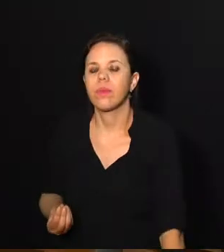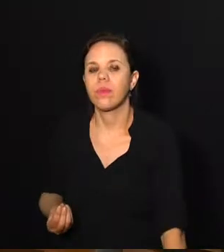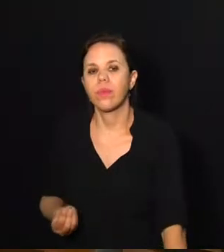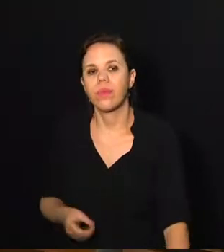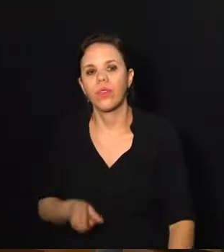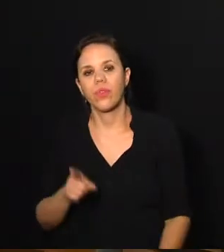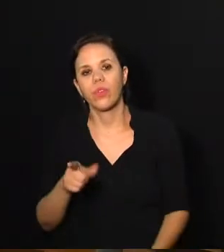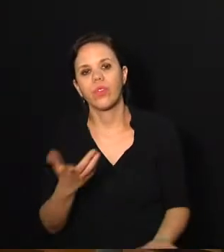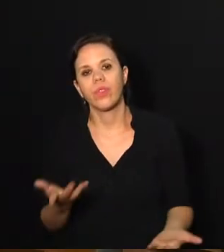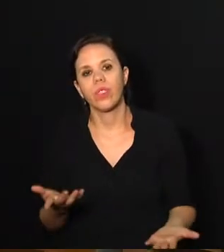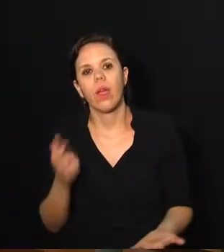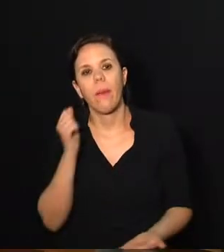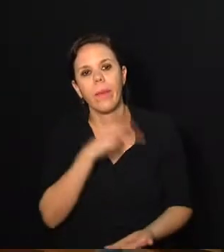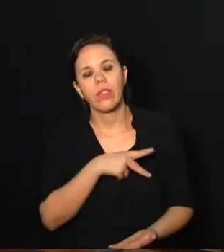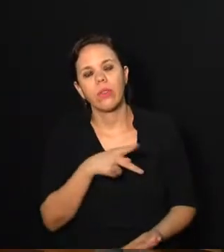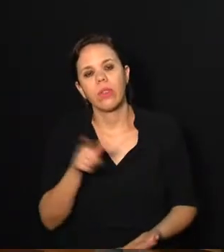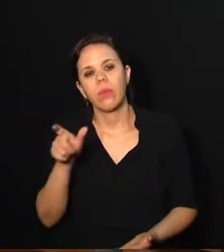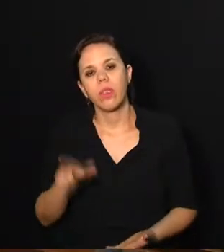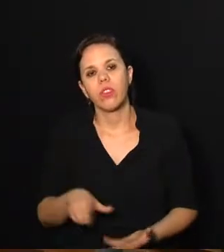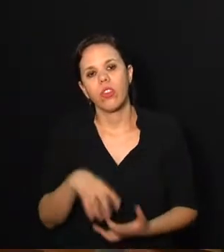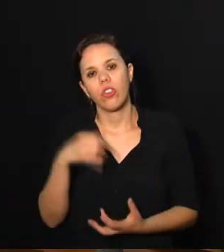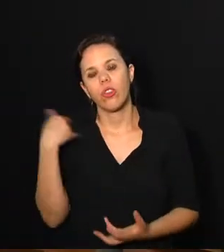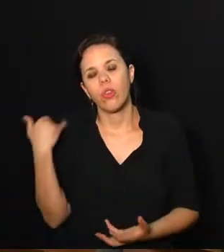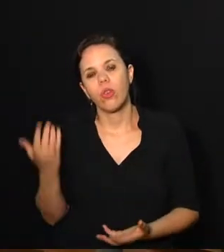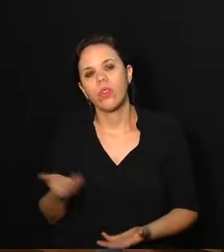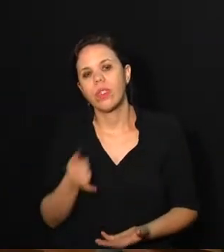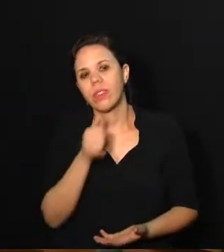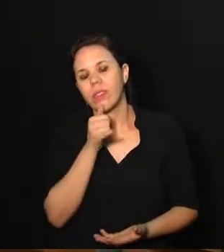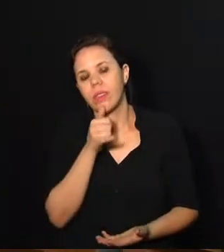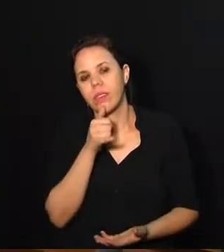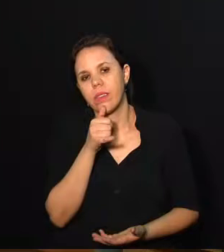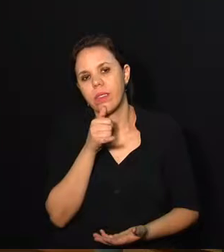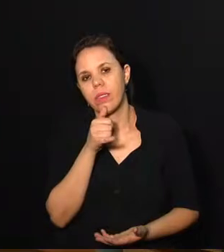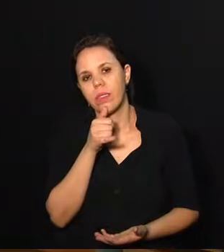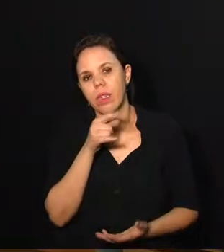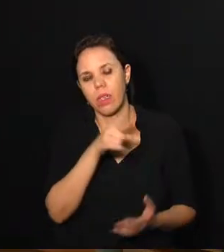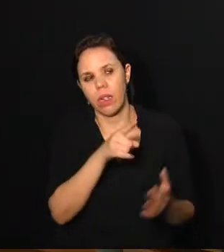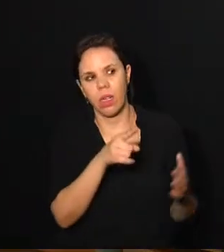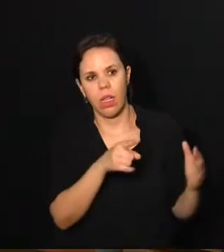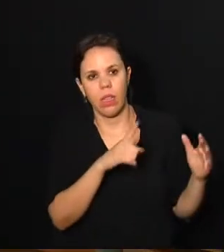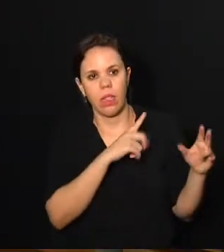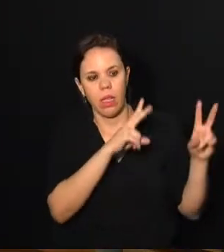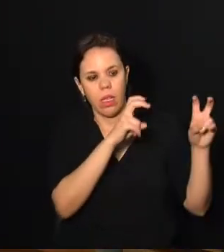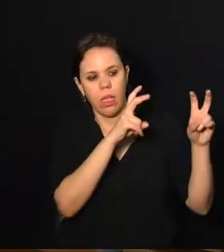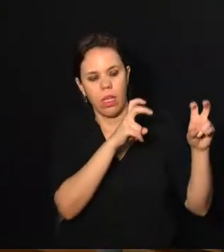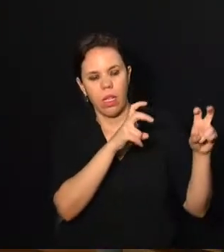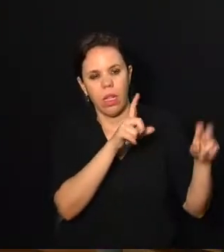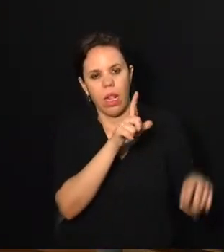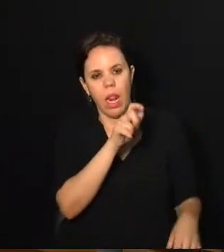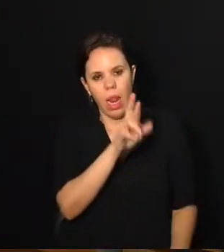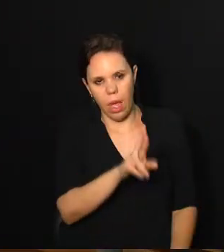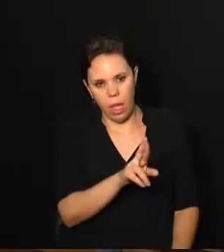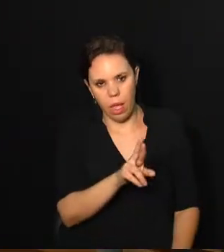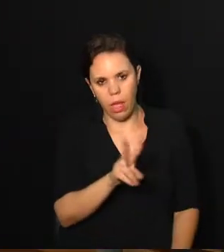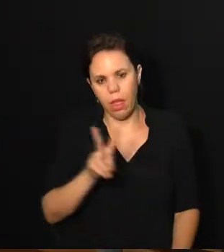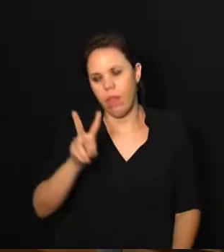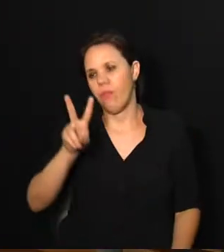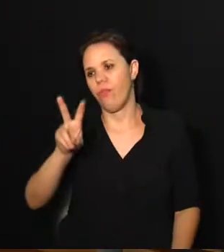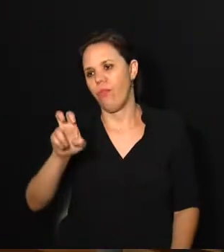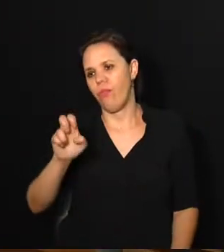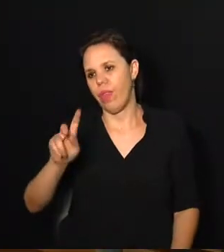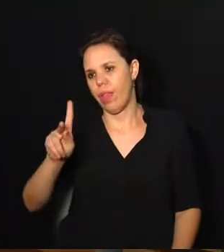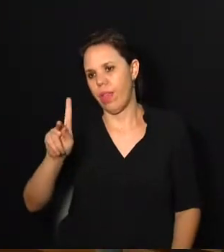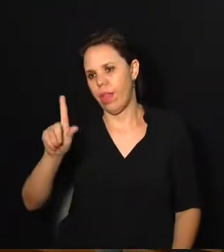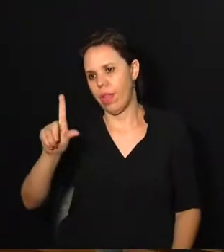a aposentadoria do idoso, porque nós temos, exemplo, o Lar dos Velhinhos, salvo engano. O Lar dos Velhinhos, quando o idoso vai para